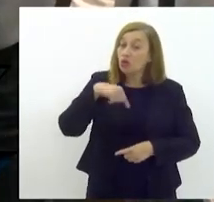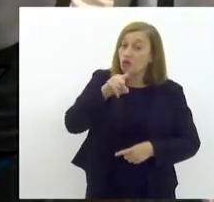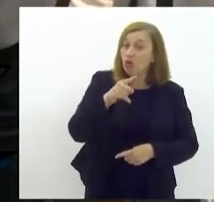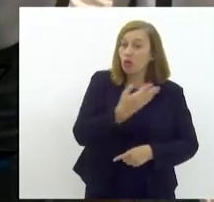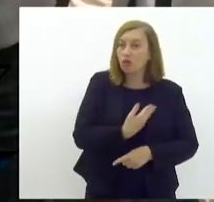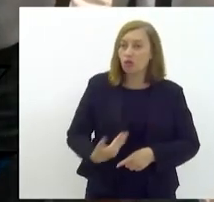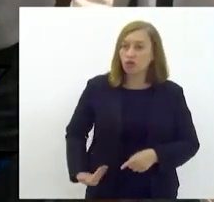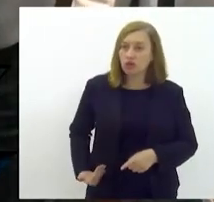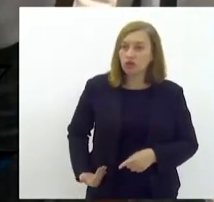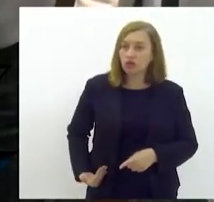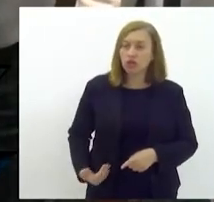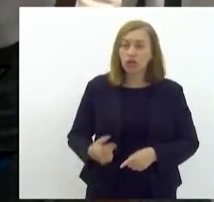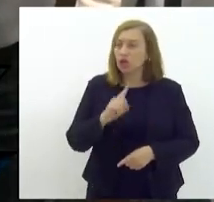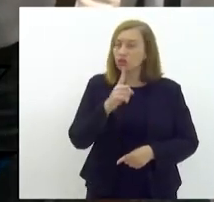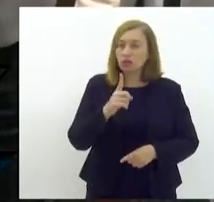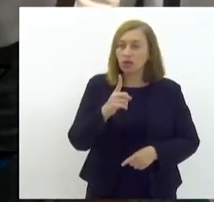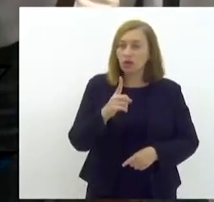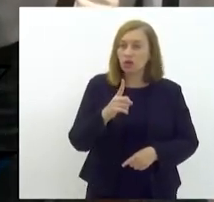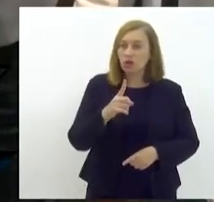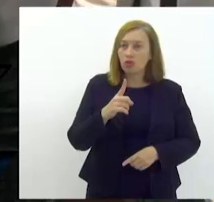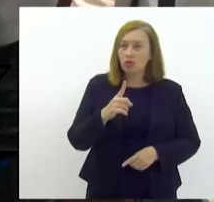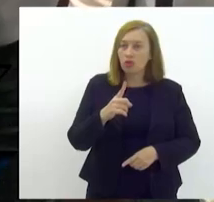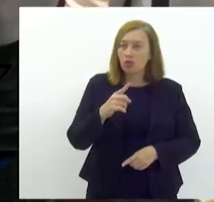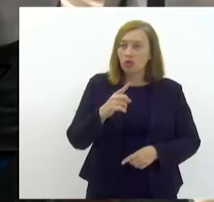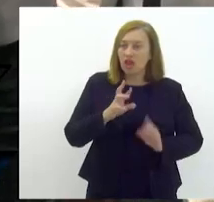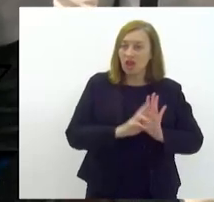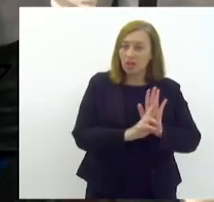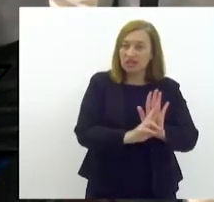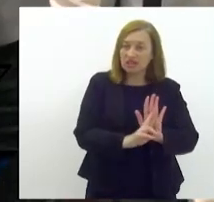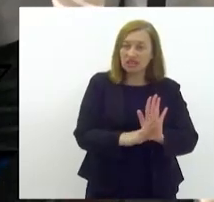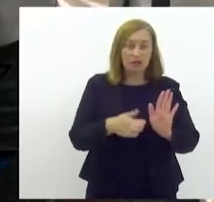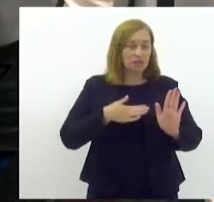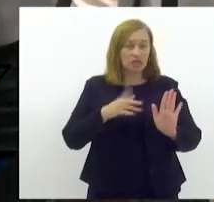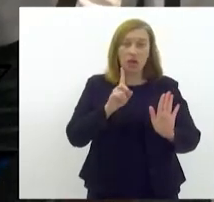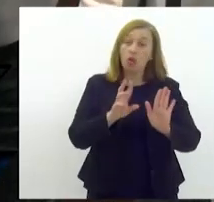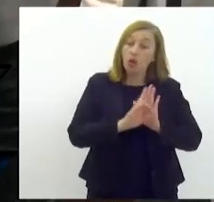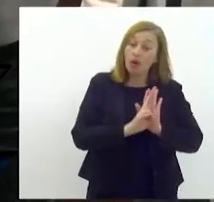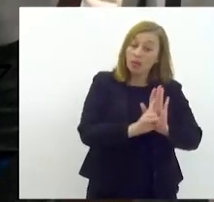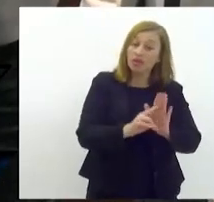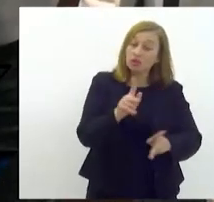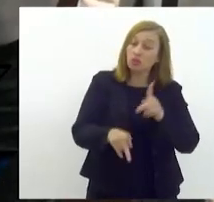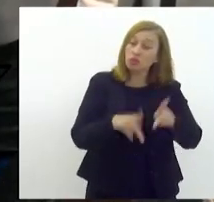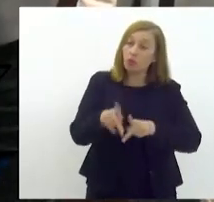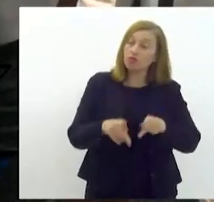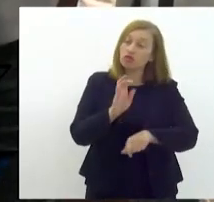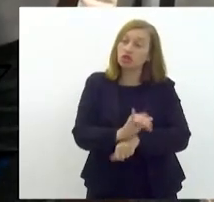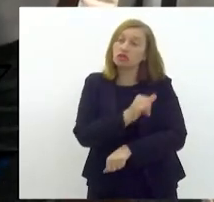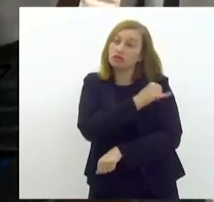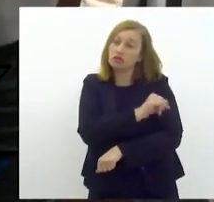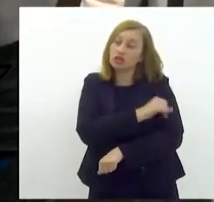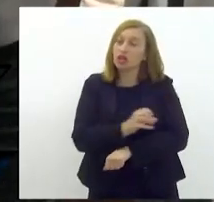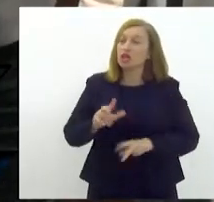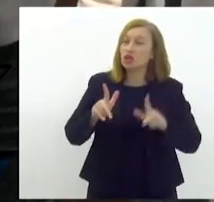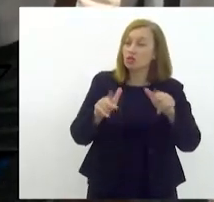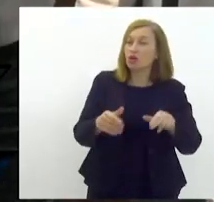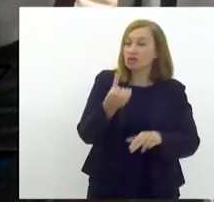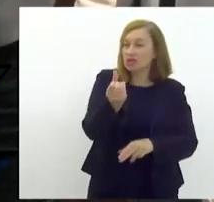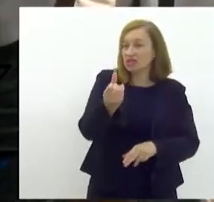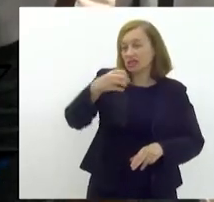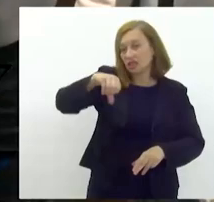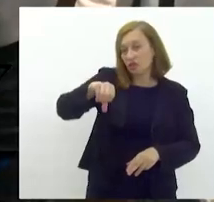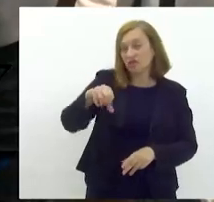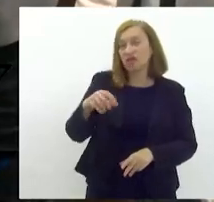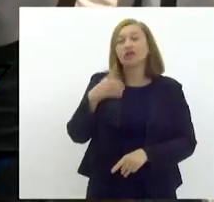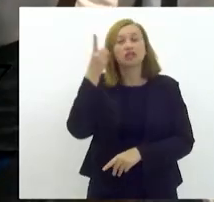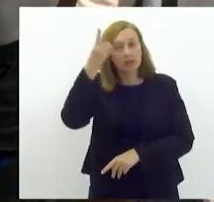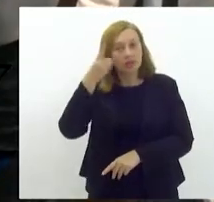ao governo eu não me representa eu represento os eleitores do estado do Rio de Janeiro como os outros 69 deputados já está